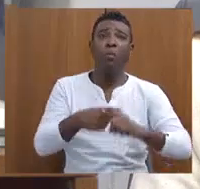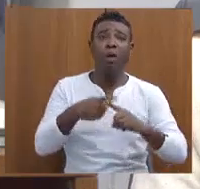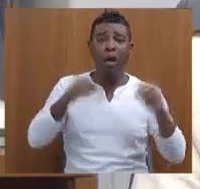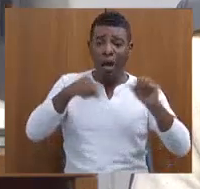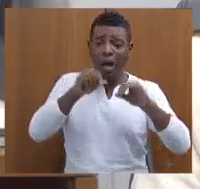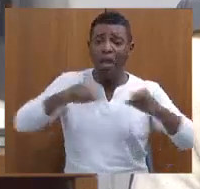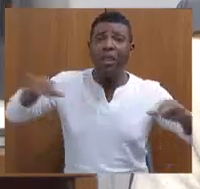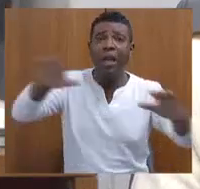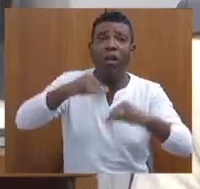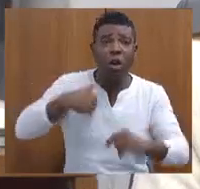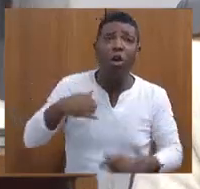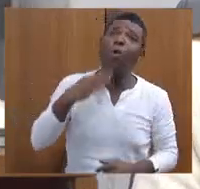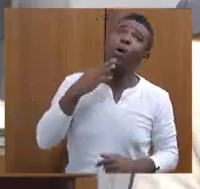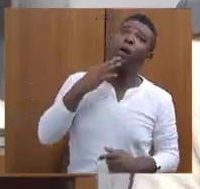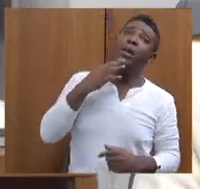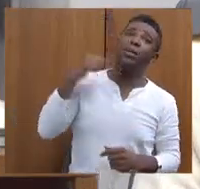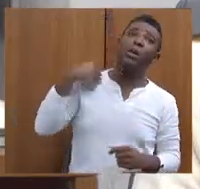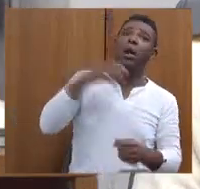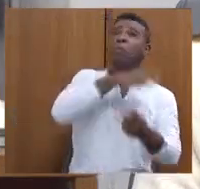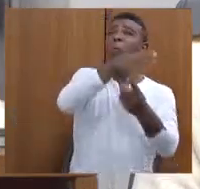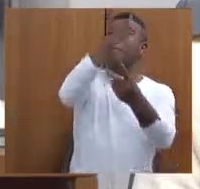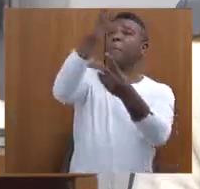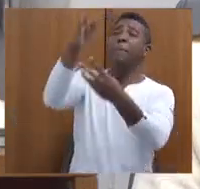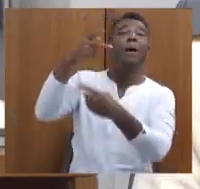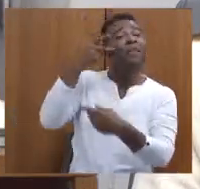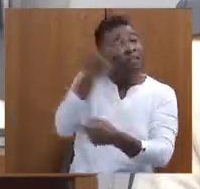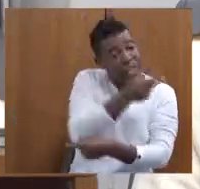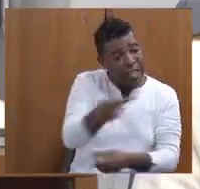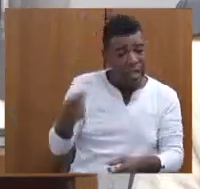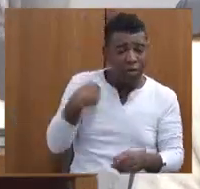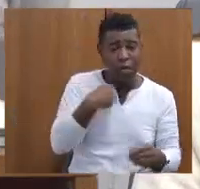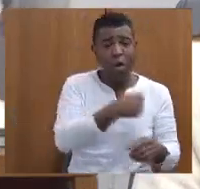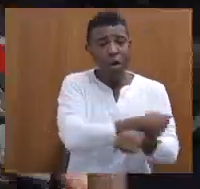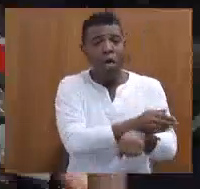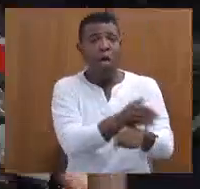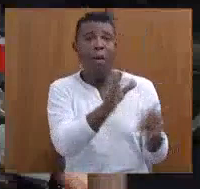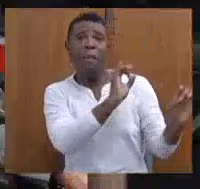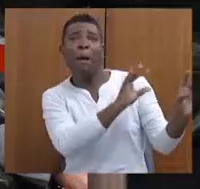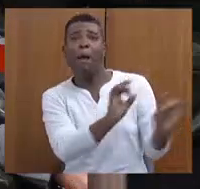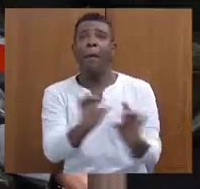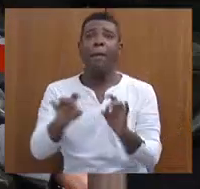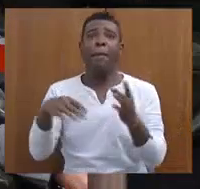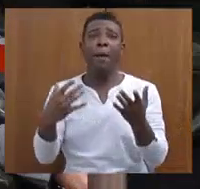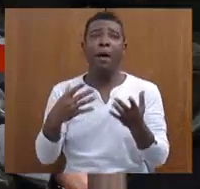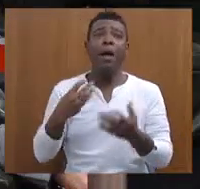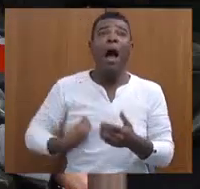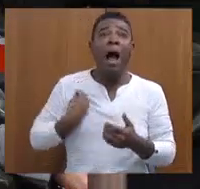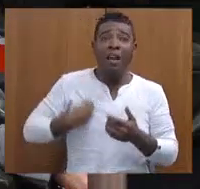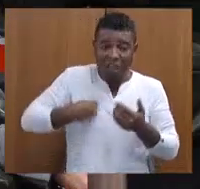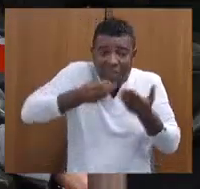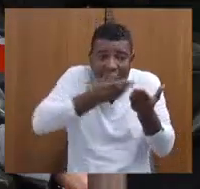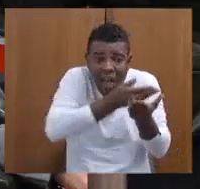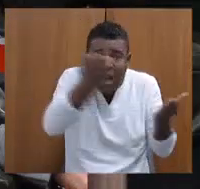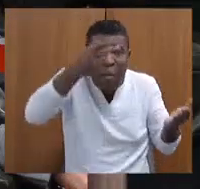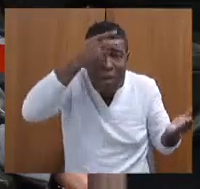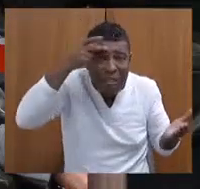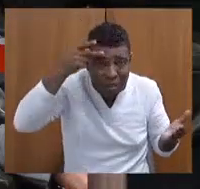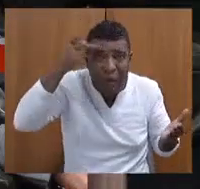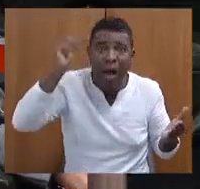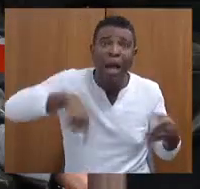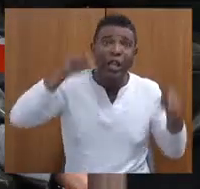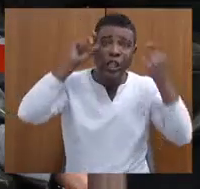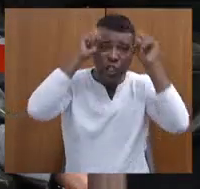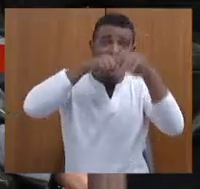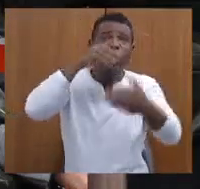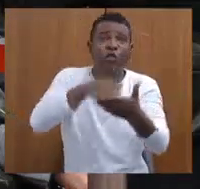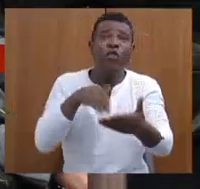territórios são territórios que eu conheço que eu visito com regularidade no olhar da população a vida dessas pessoas é uma vida de dificuldades